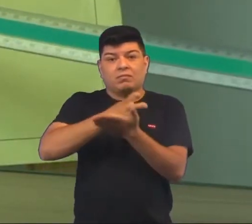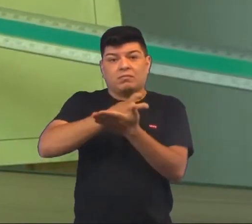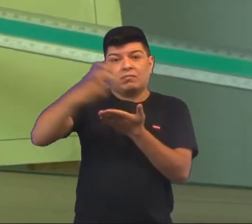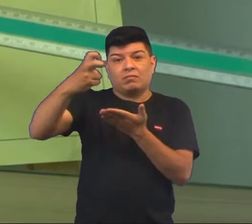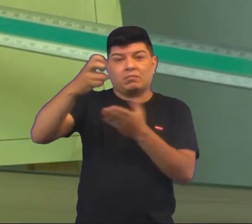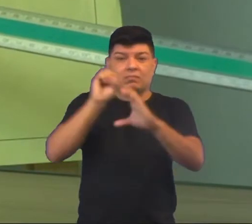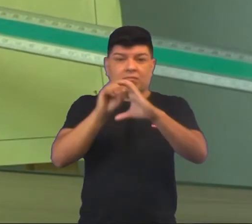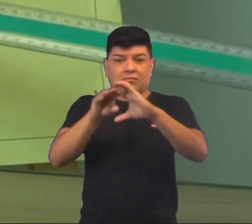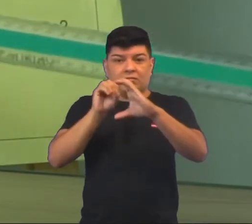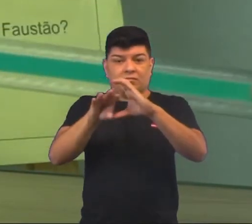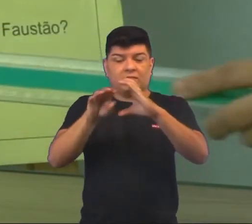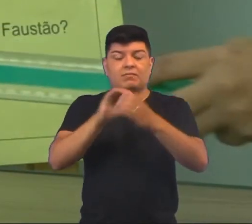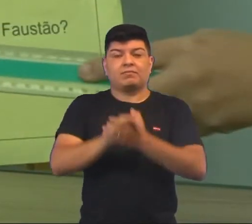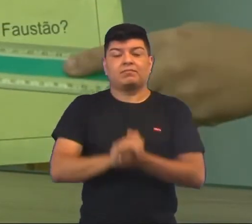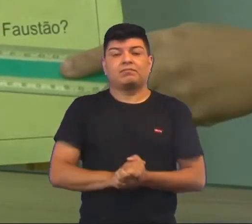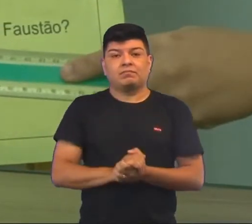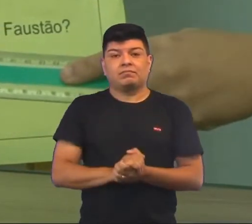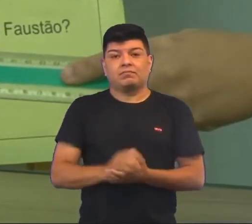da Globo?